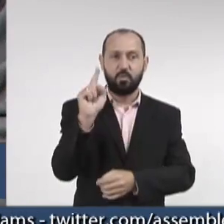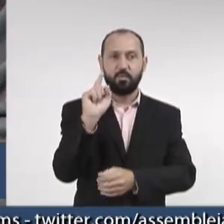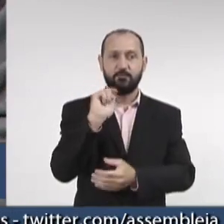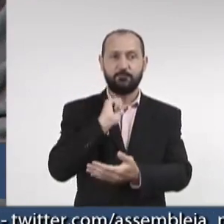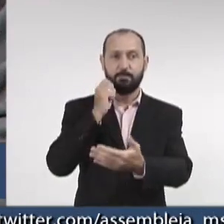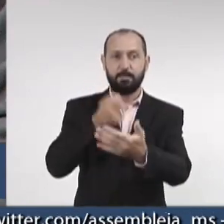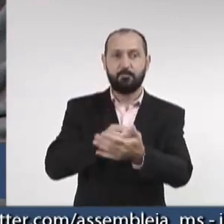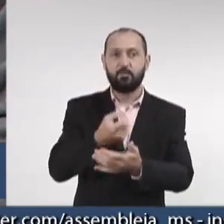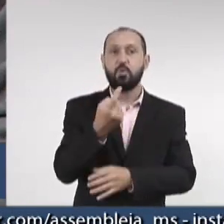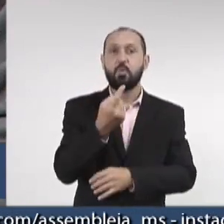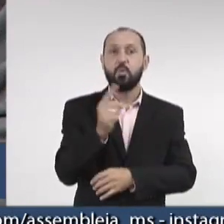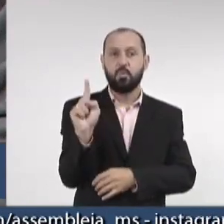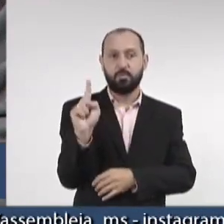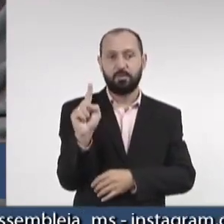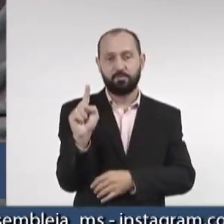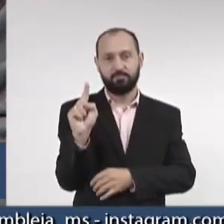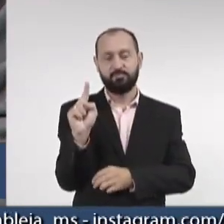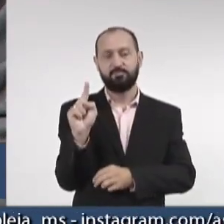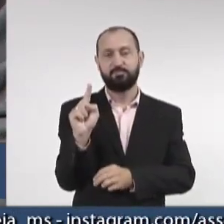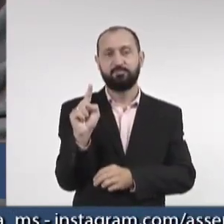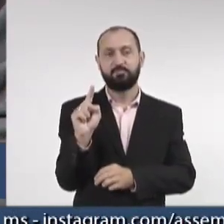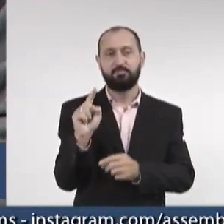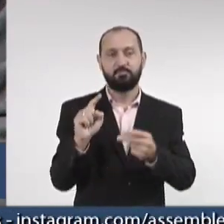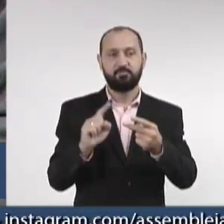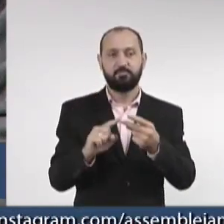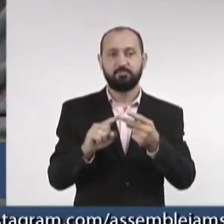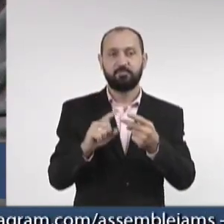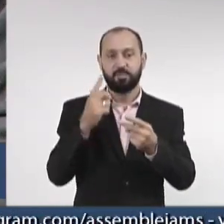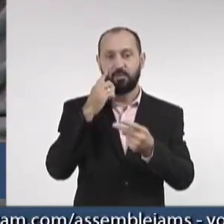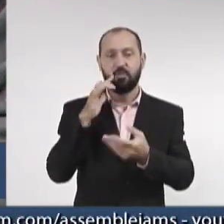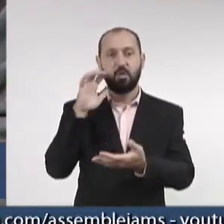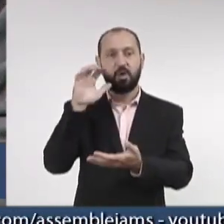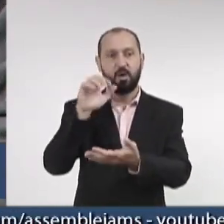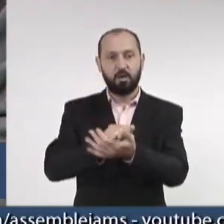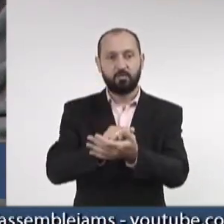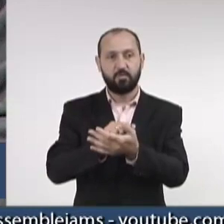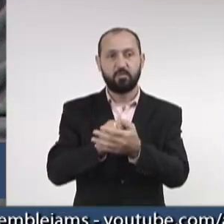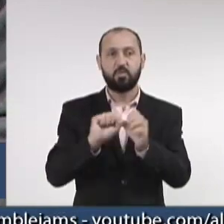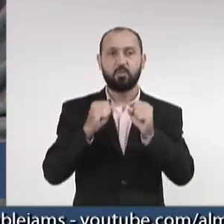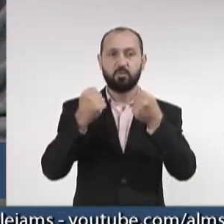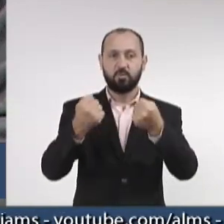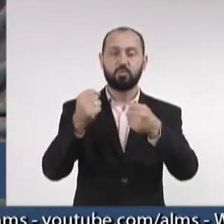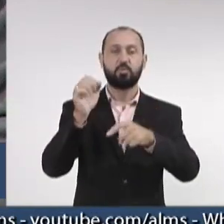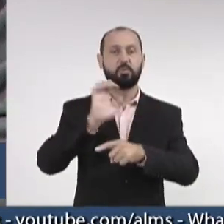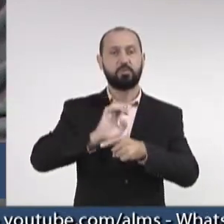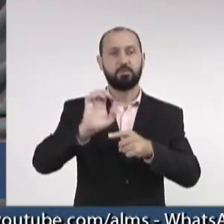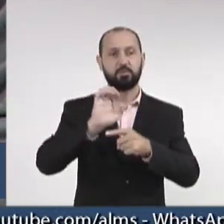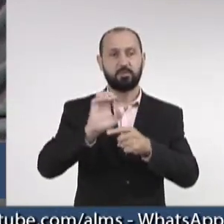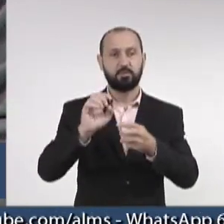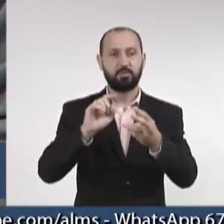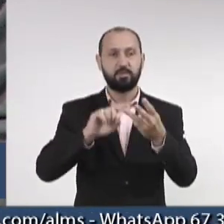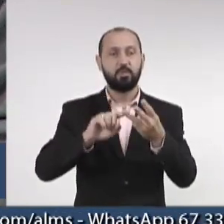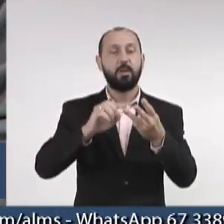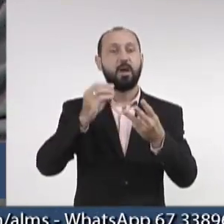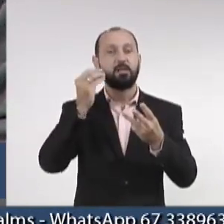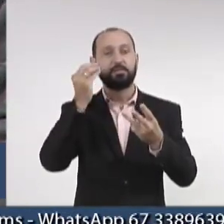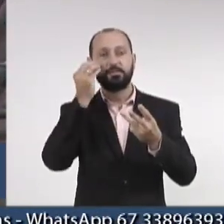o governo federal atualmente, e uma, para tristeza minha, presidente, uma